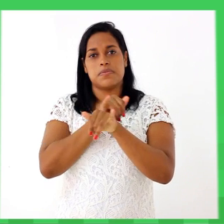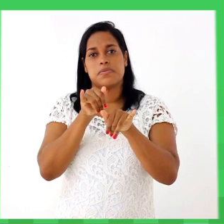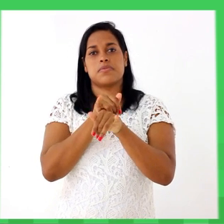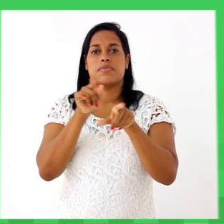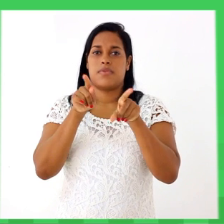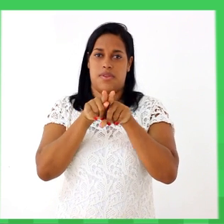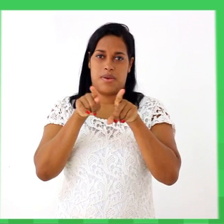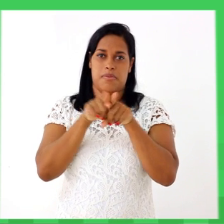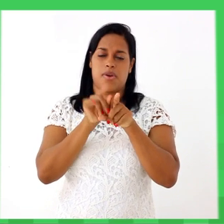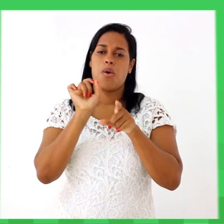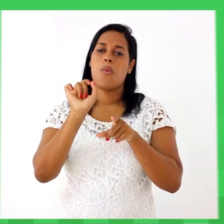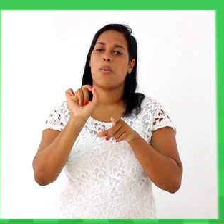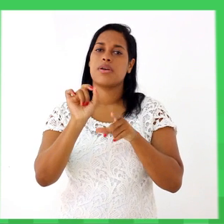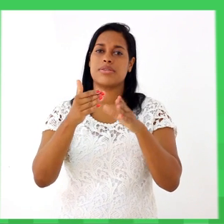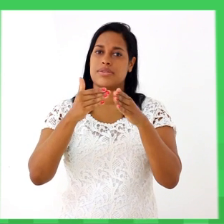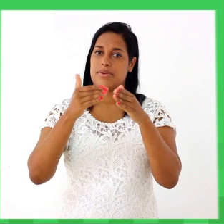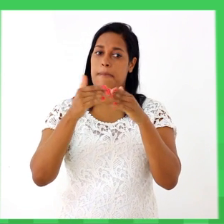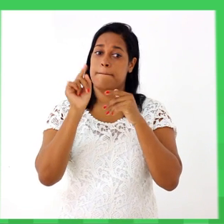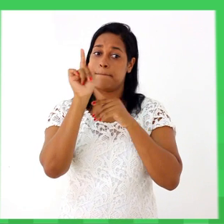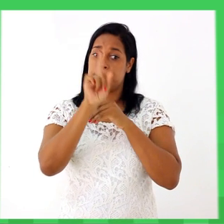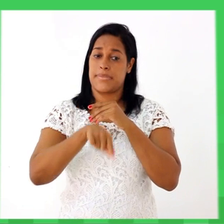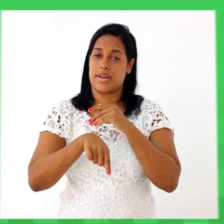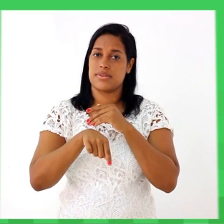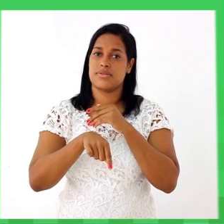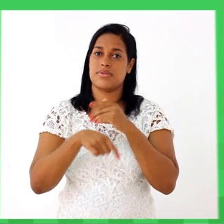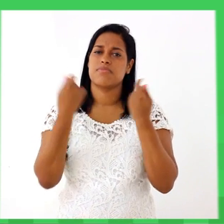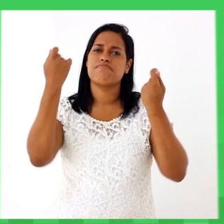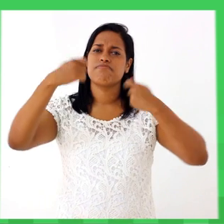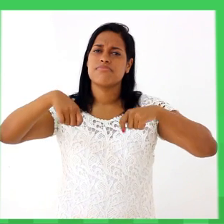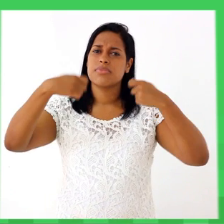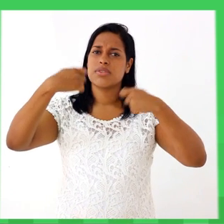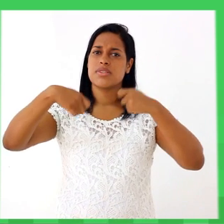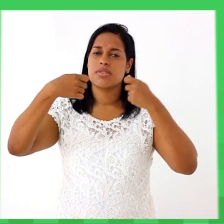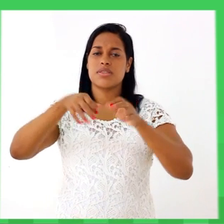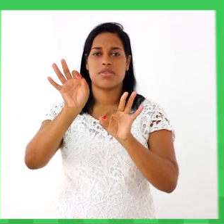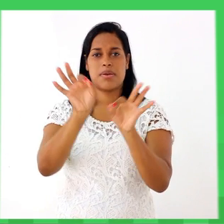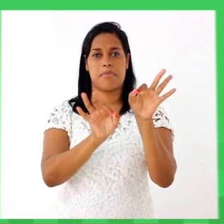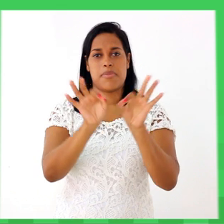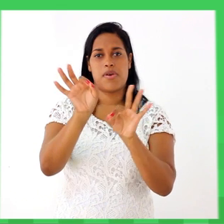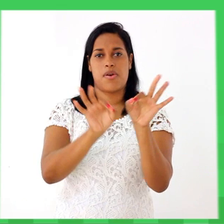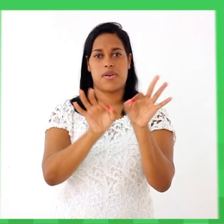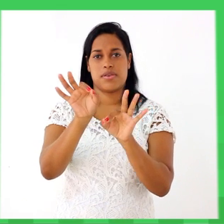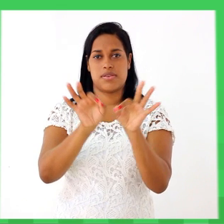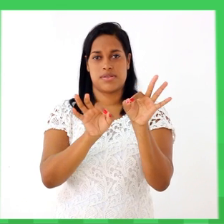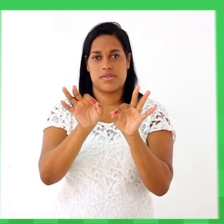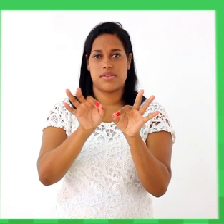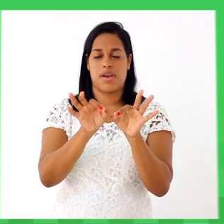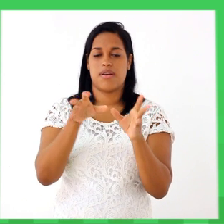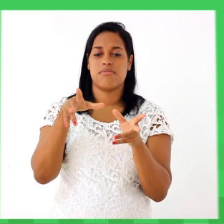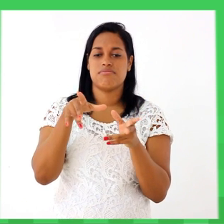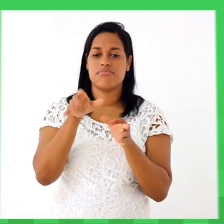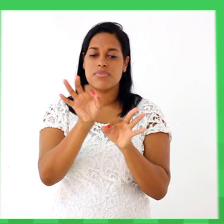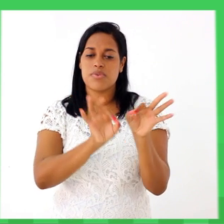o que se pede, o que é necessário para modelar um mini-mundo, que são